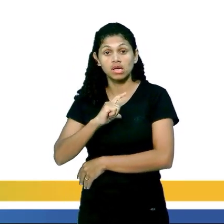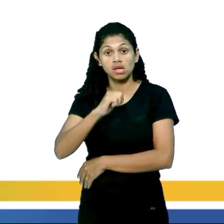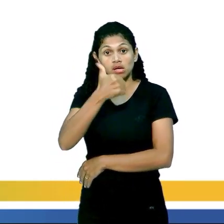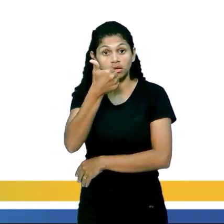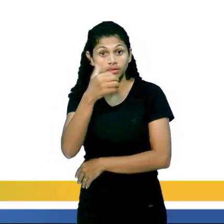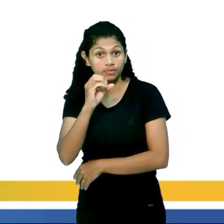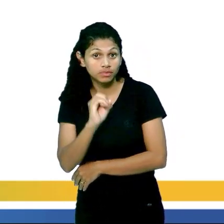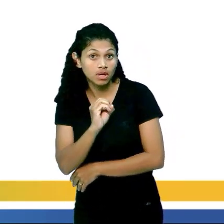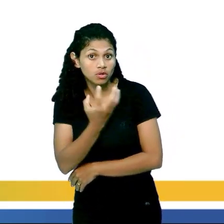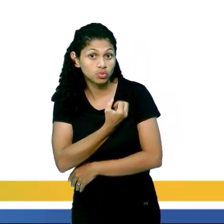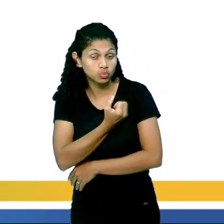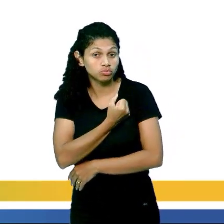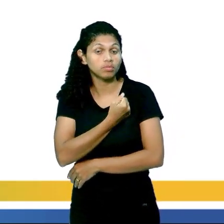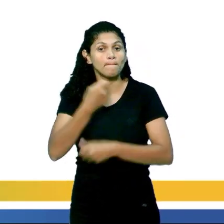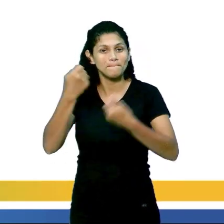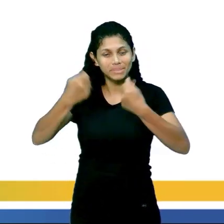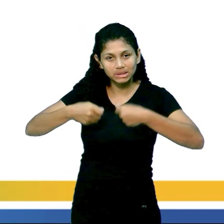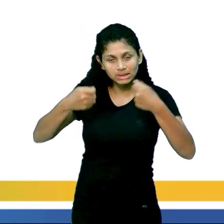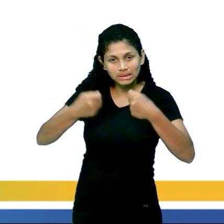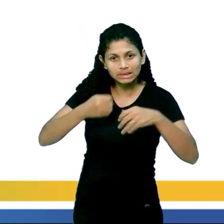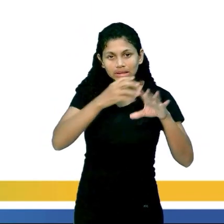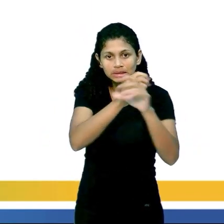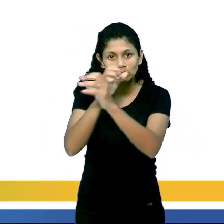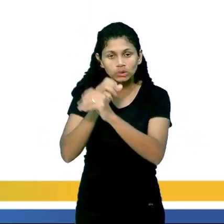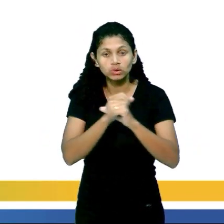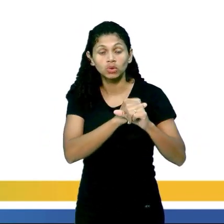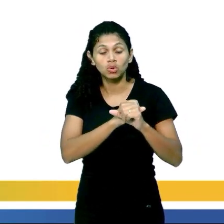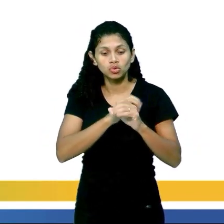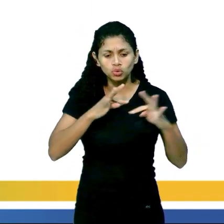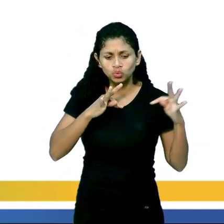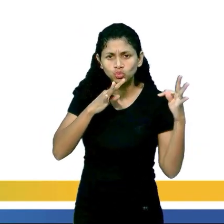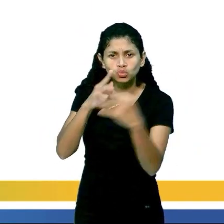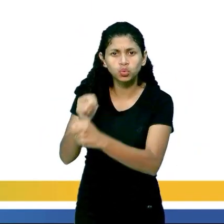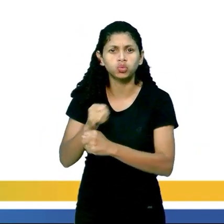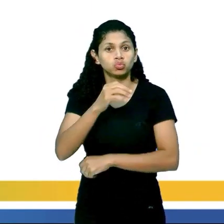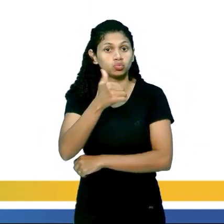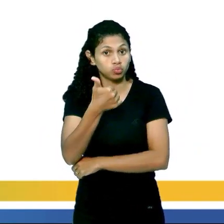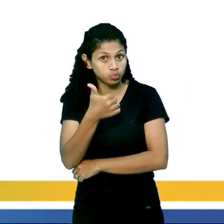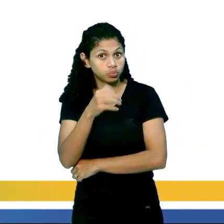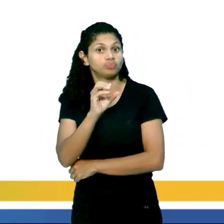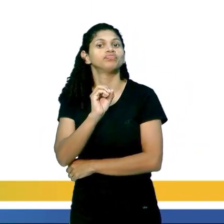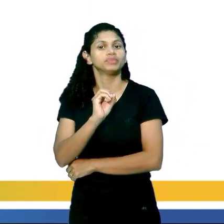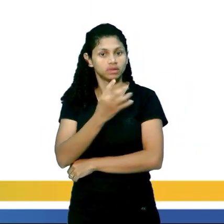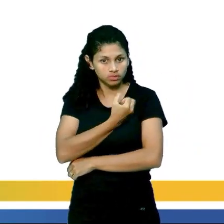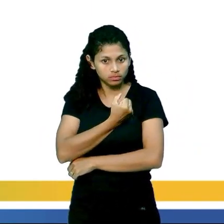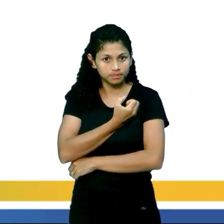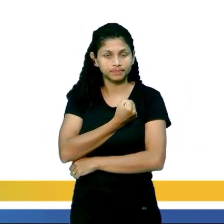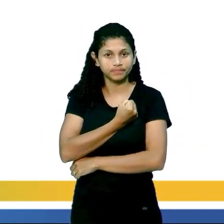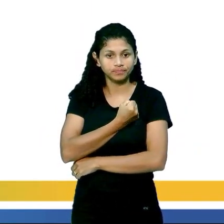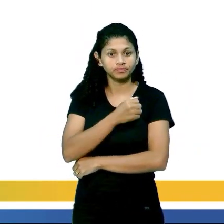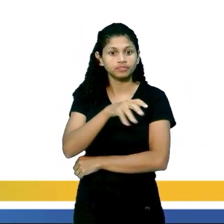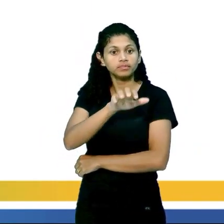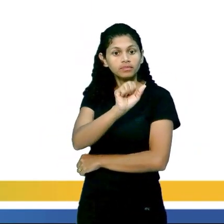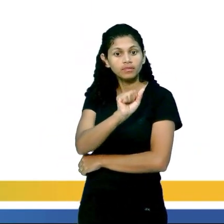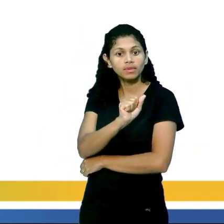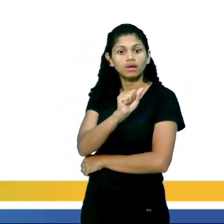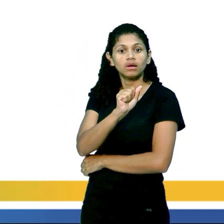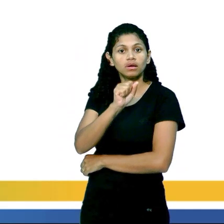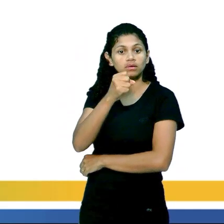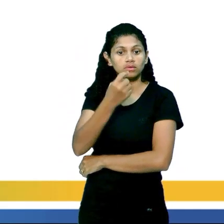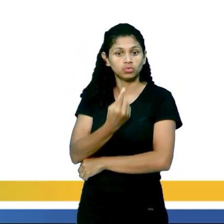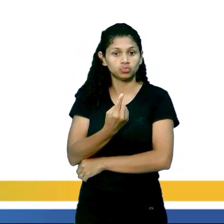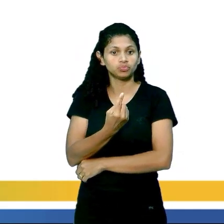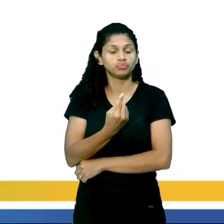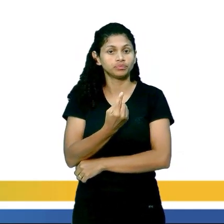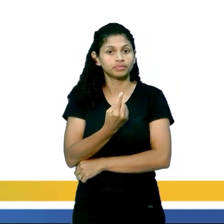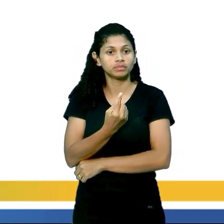somar todos os 10 termos que essa PA possui. O A1 nós já vimos que é o primeiro termo da PA, o